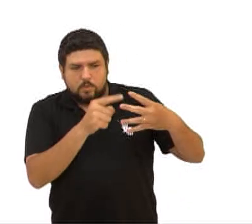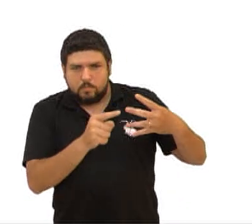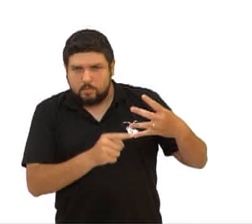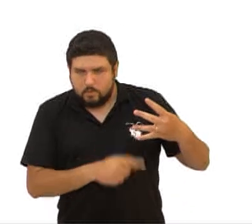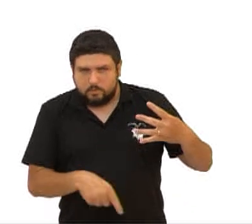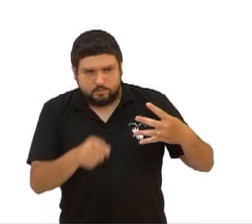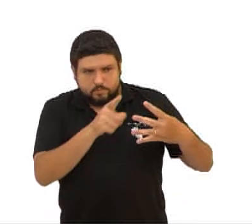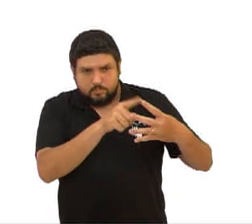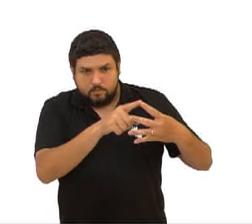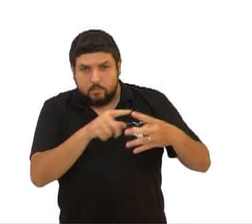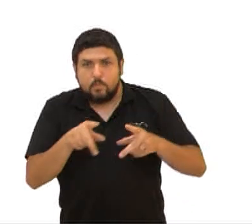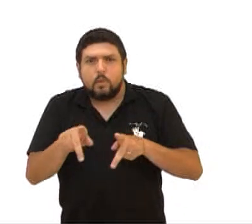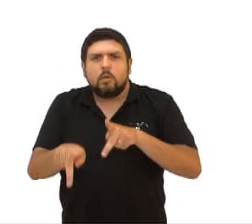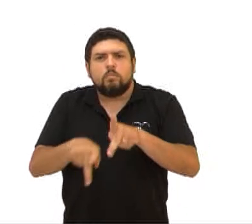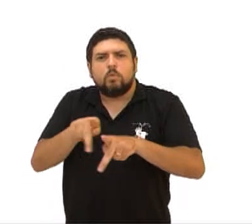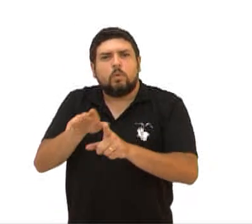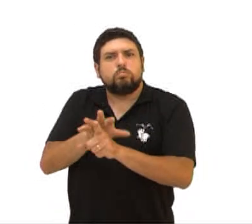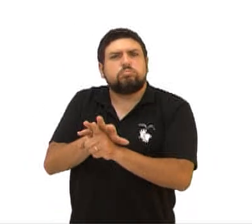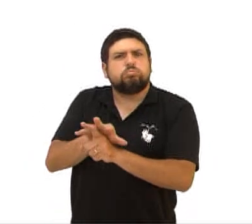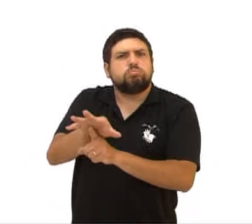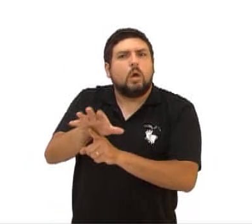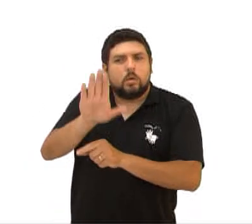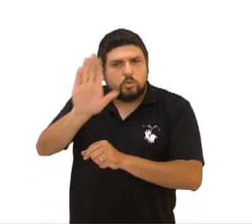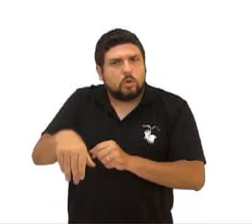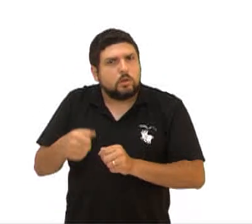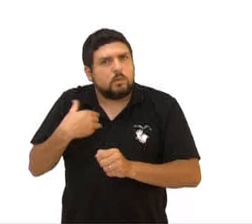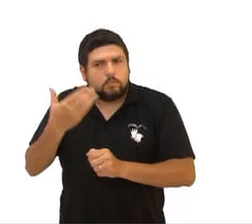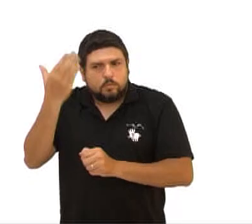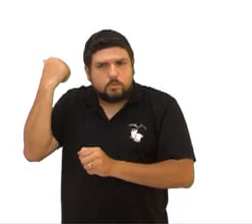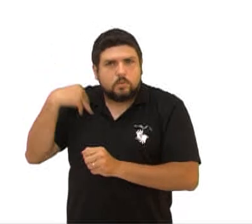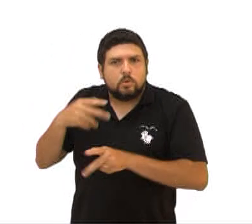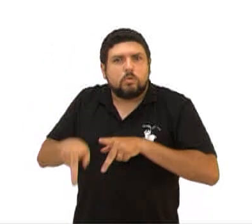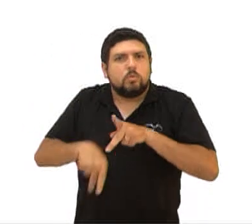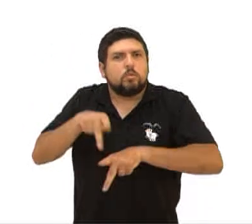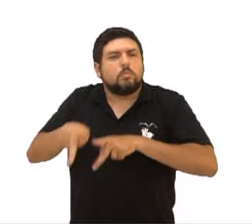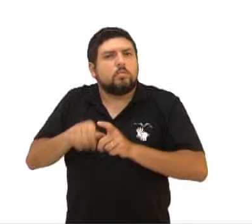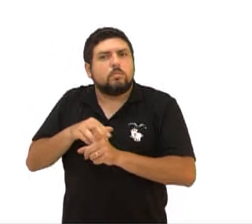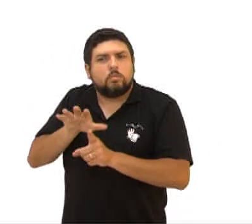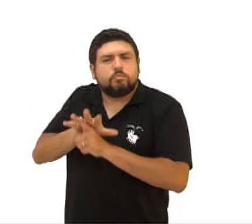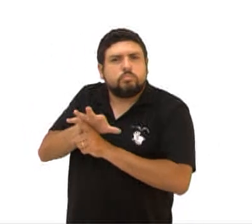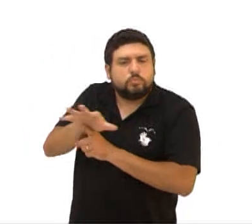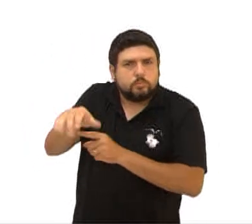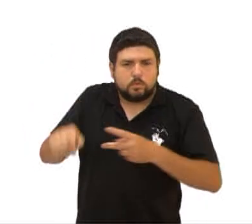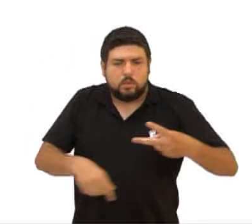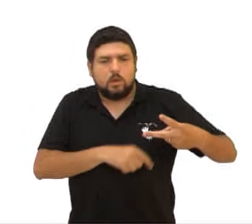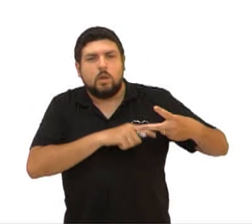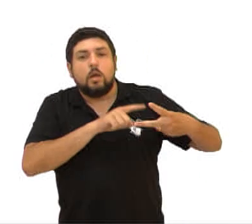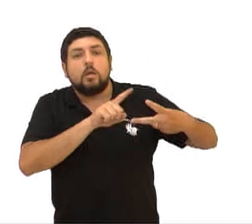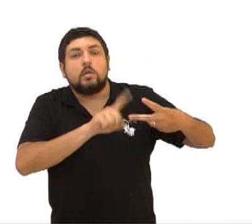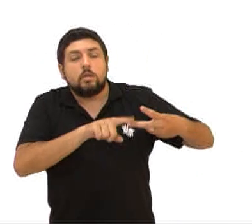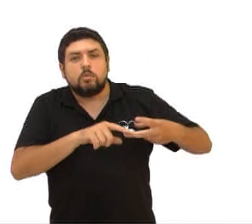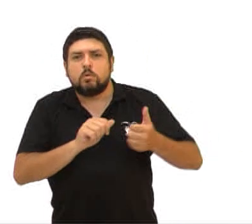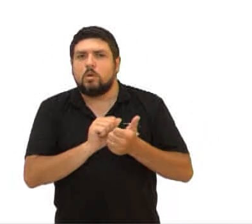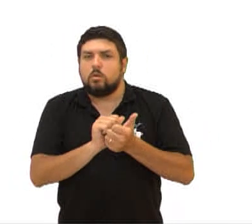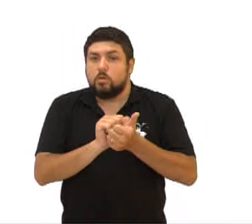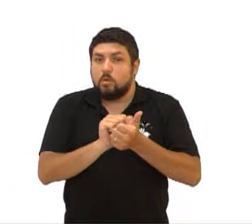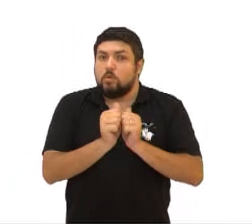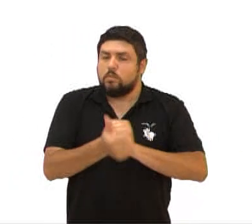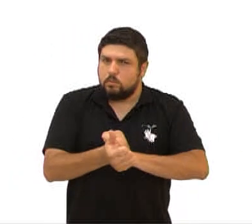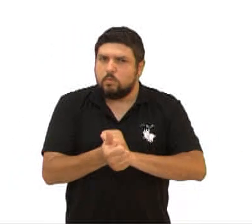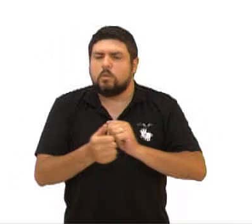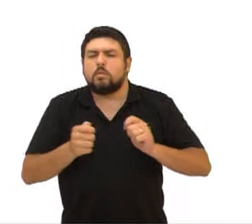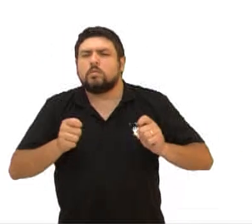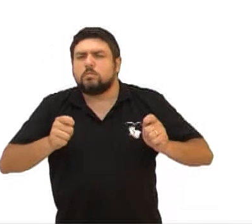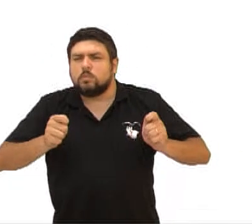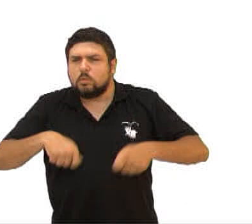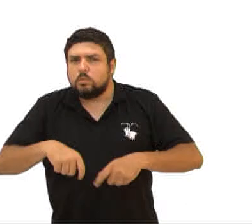era a popularidade, ou seja, já tinha público para ela, já tinha um público que seria o público consumidor, era um esporte de possível